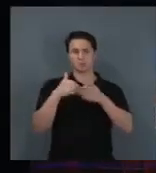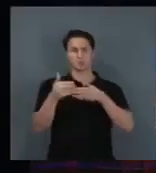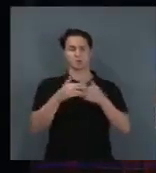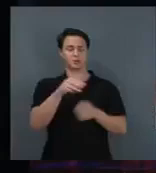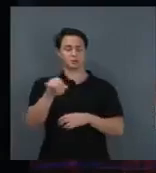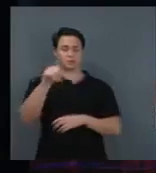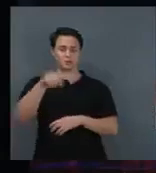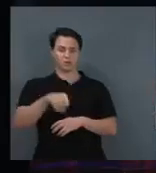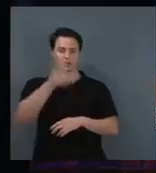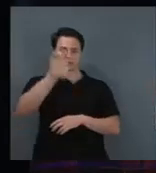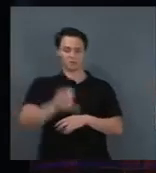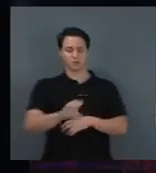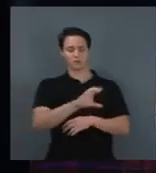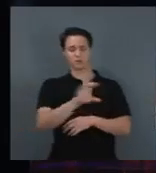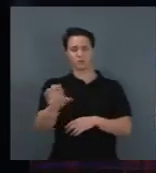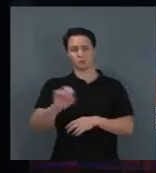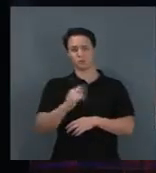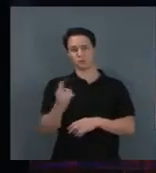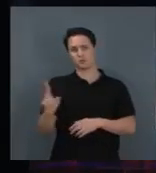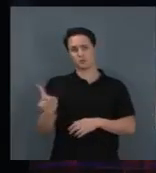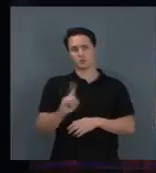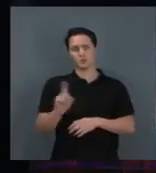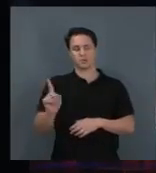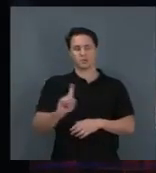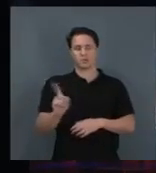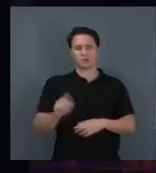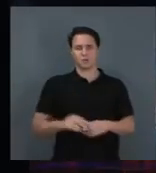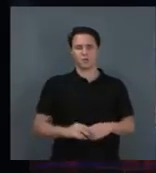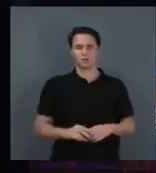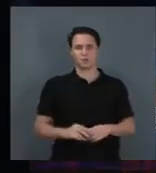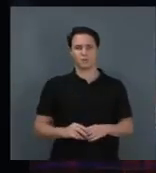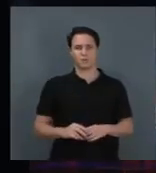católicos. Assim, eu resumo a visão ampla que ele tinha.